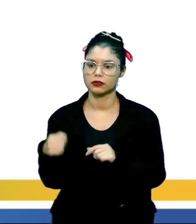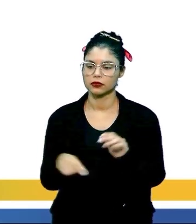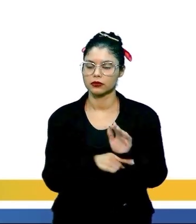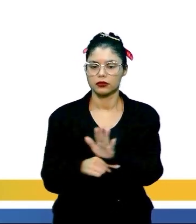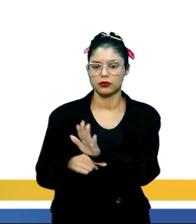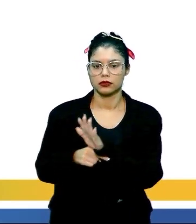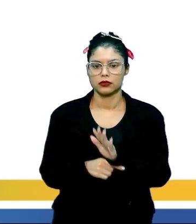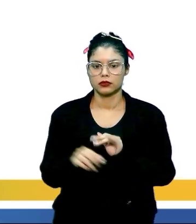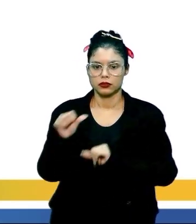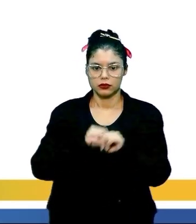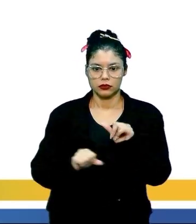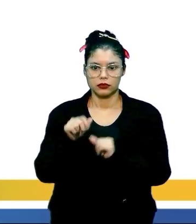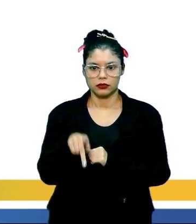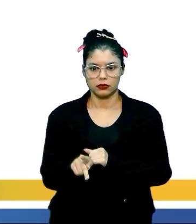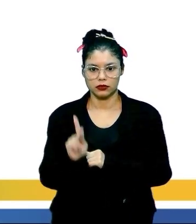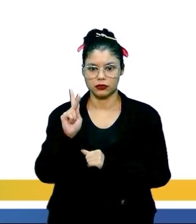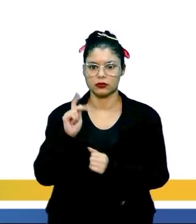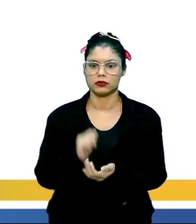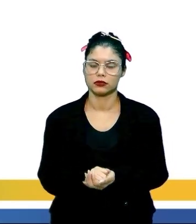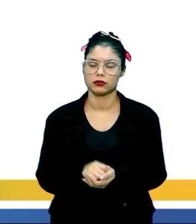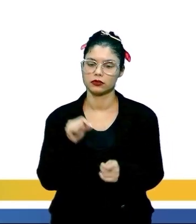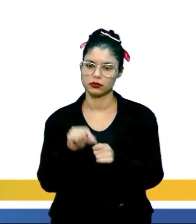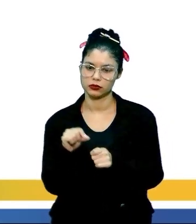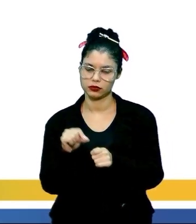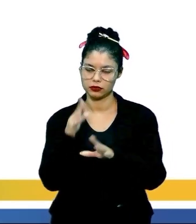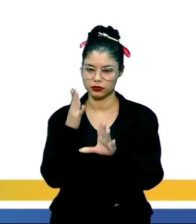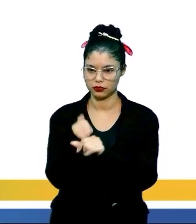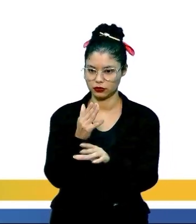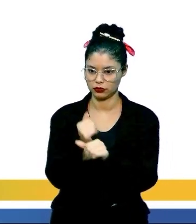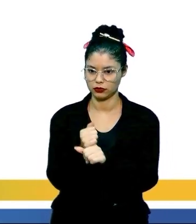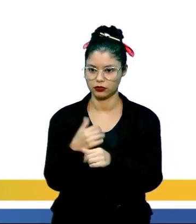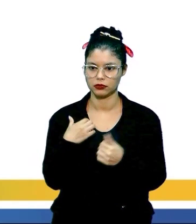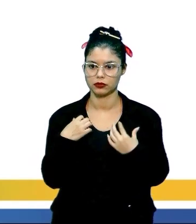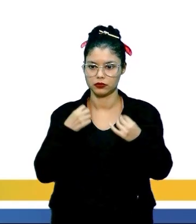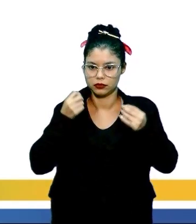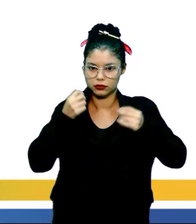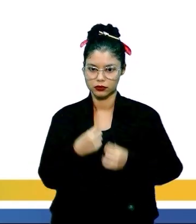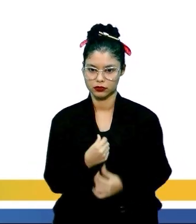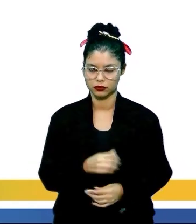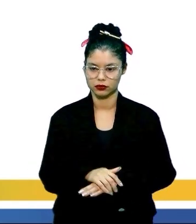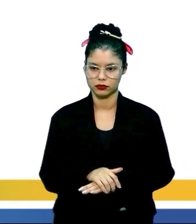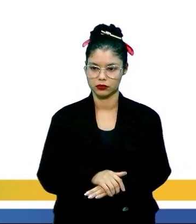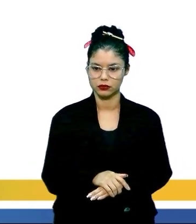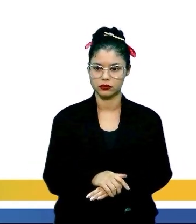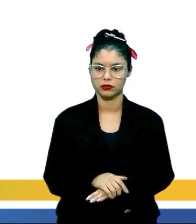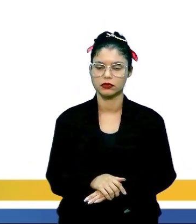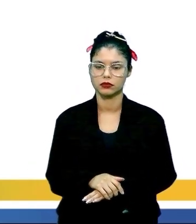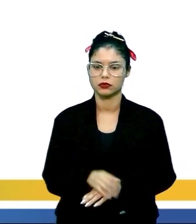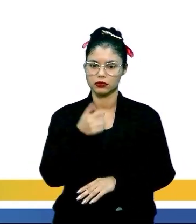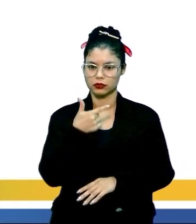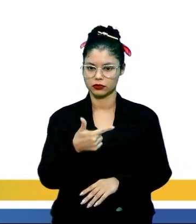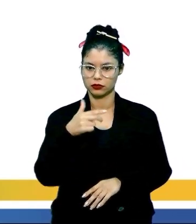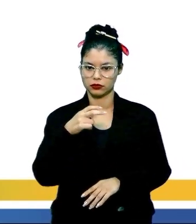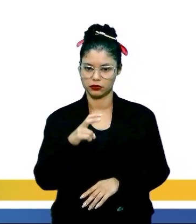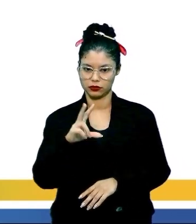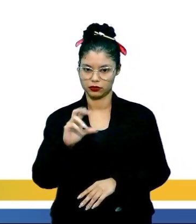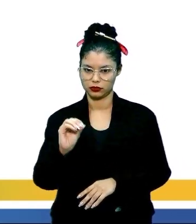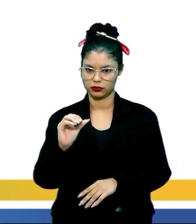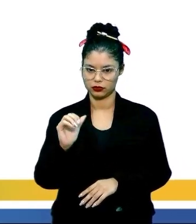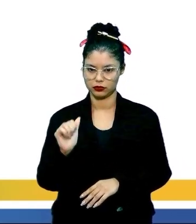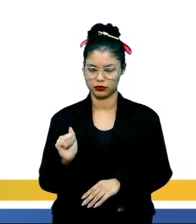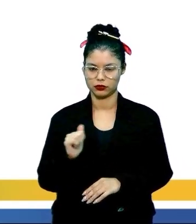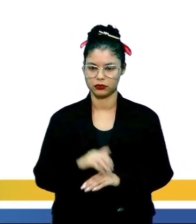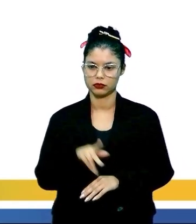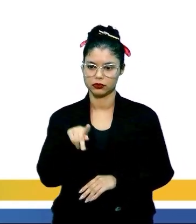ser convertida para Kelvin. E para fazer isso, só basta somar com 273. Então, nós temos menos 23